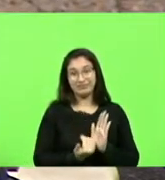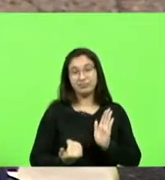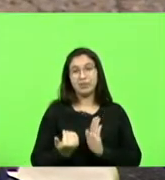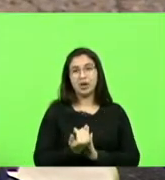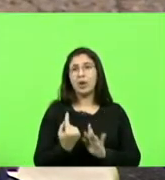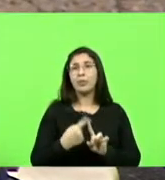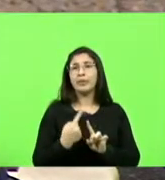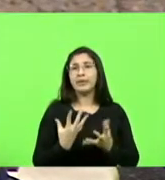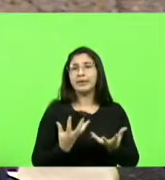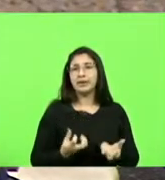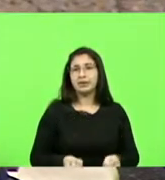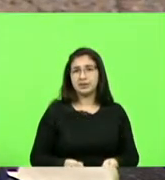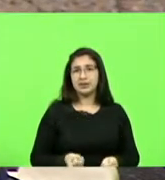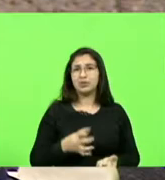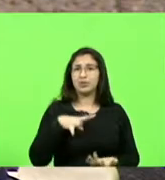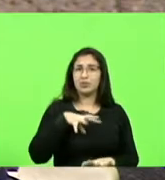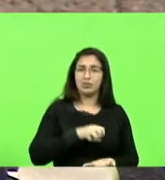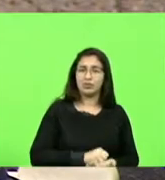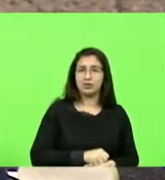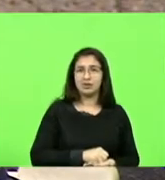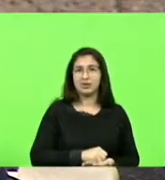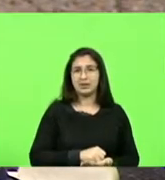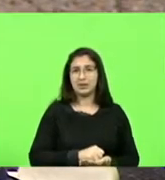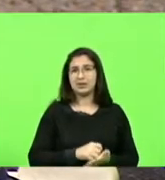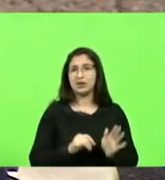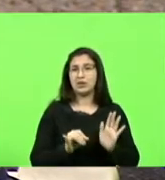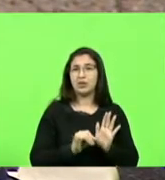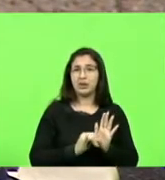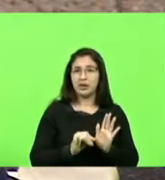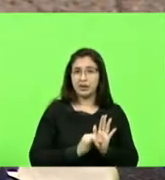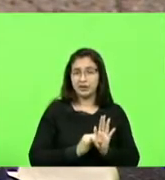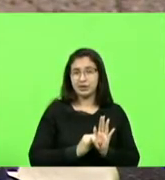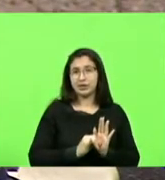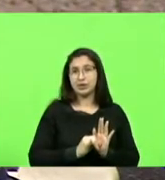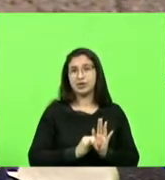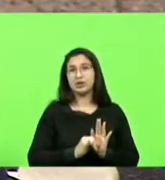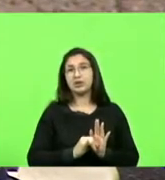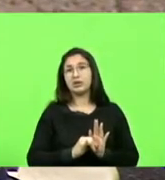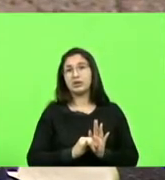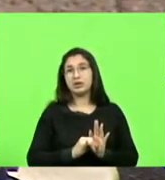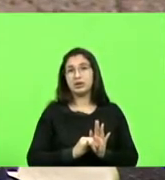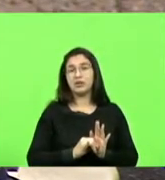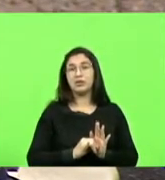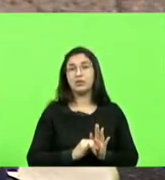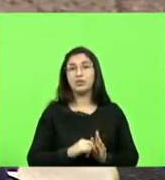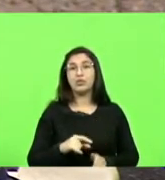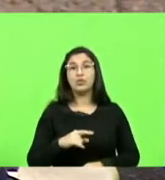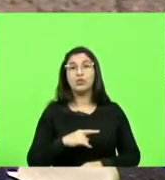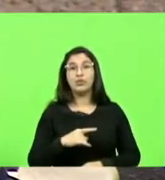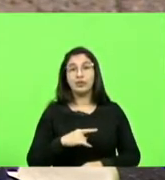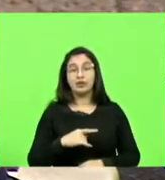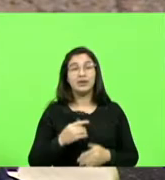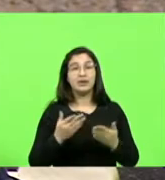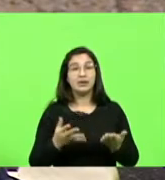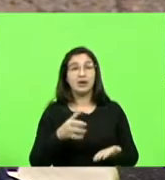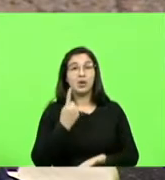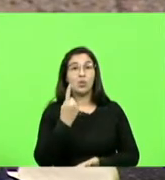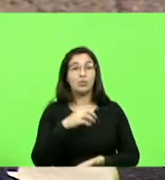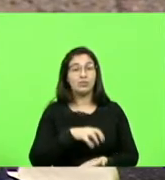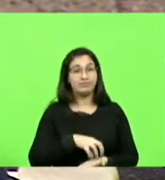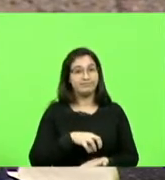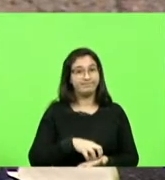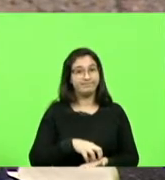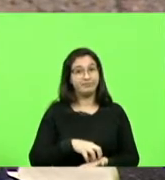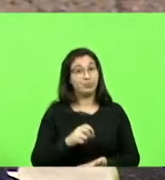inicialmente, uma contratação, né, um edital, onde se oferecia uma central? Ou será